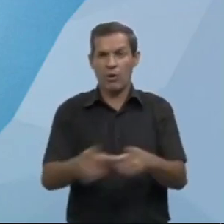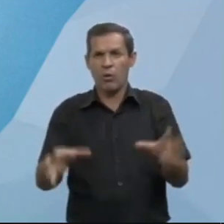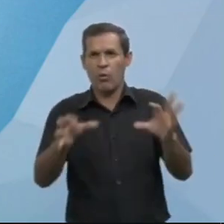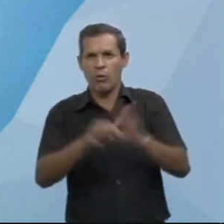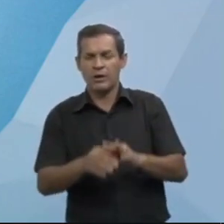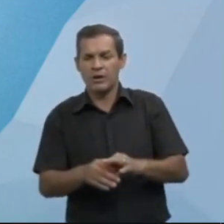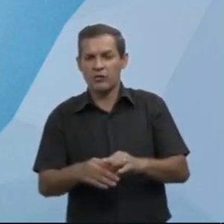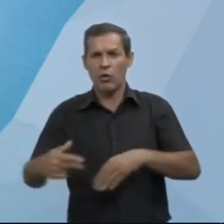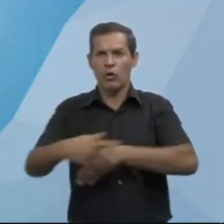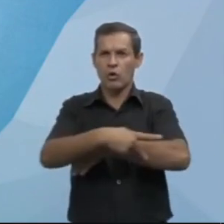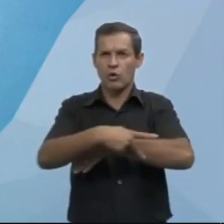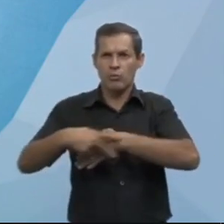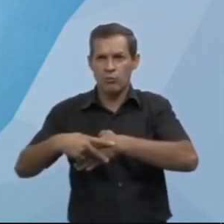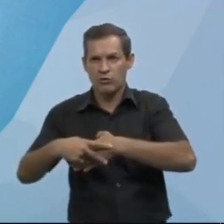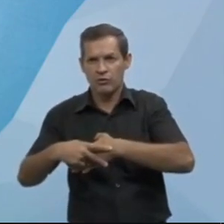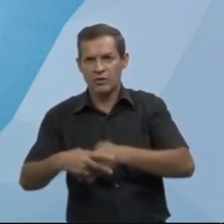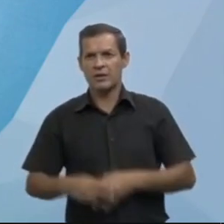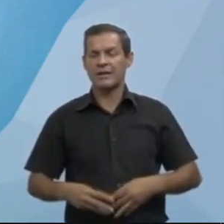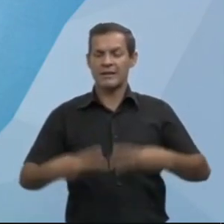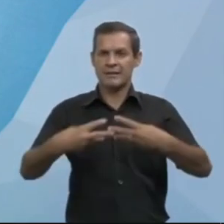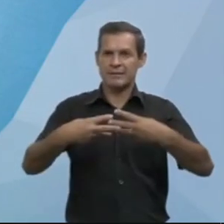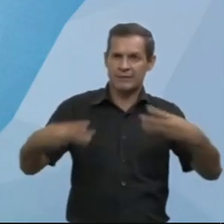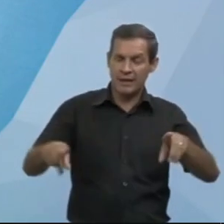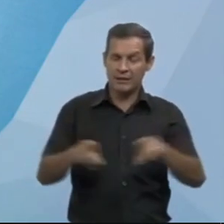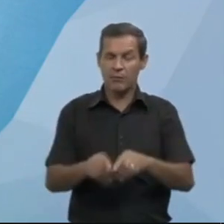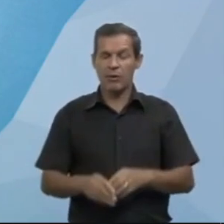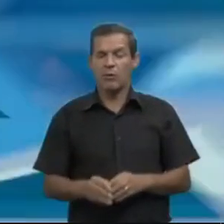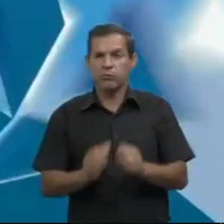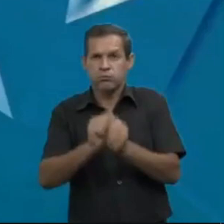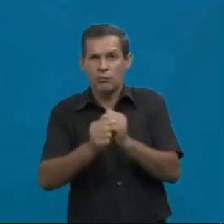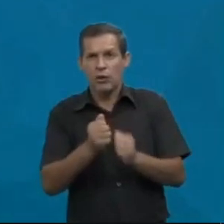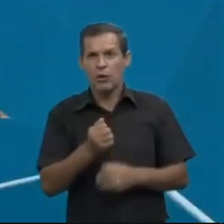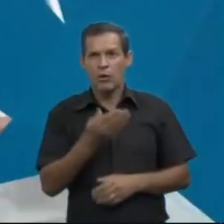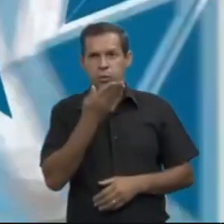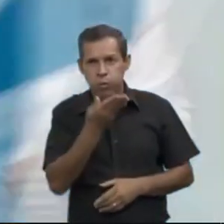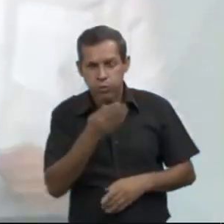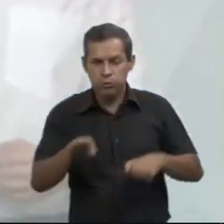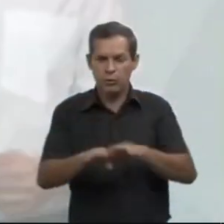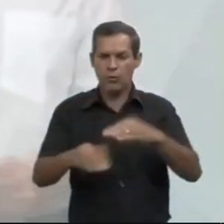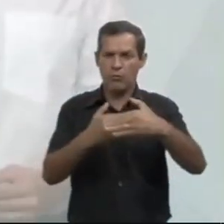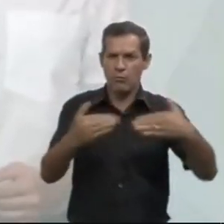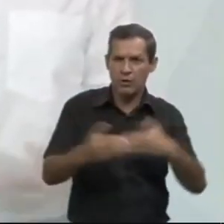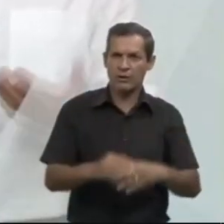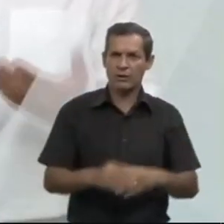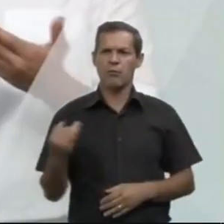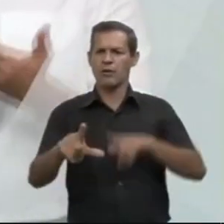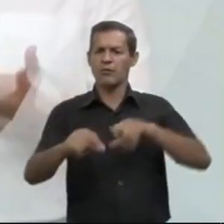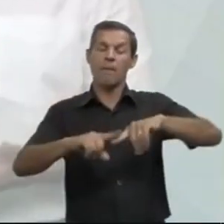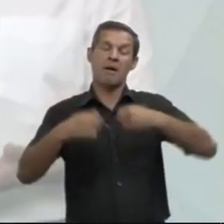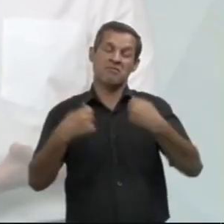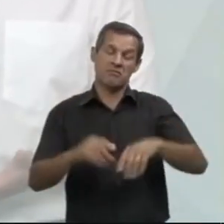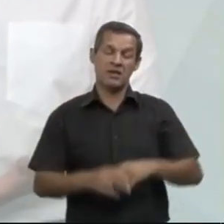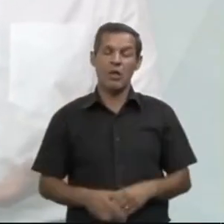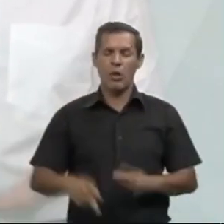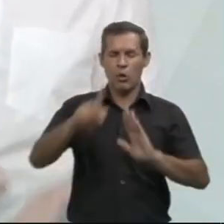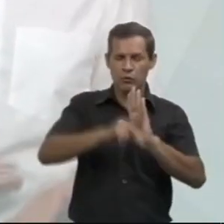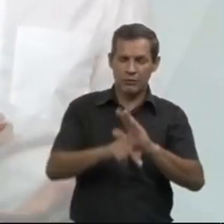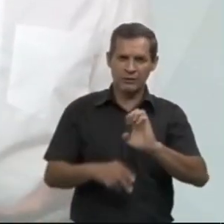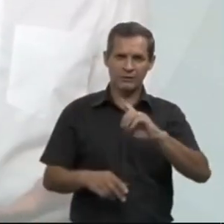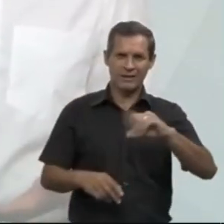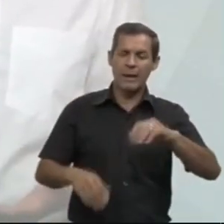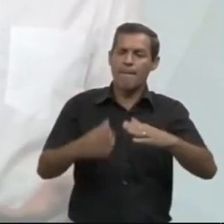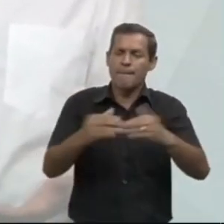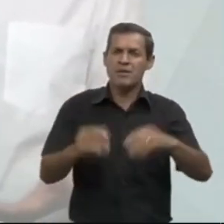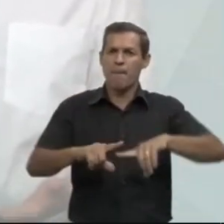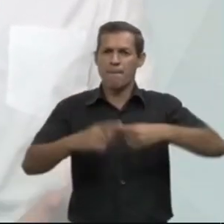por vigotas pré-fabricadas e preenchidas por isopor ou blocos cerâmicos. Muito interessante essa opção. Mas a necessidade do projeto da Edna